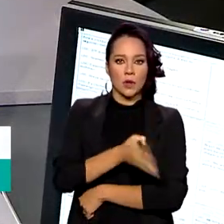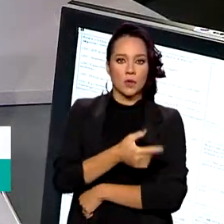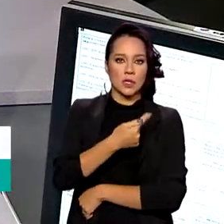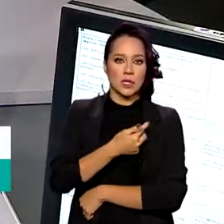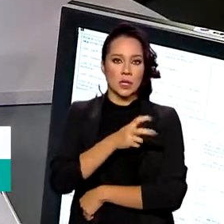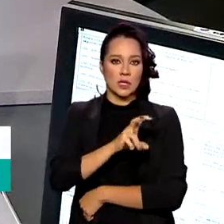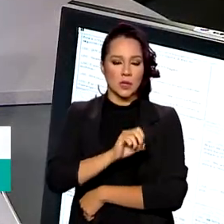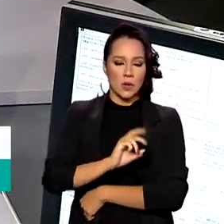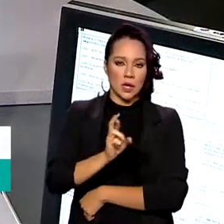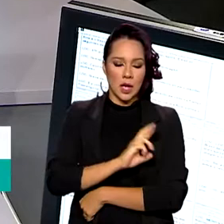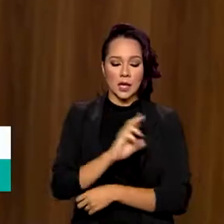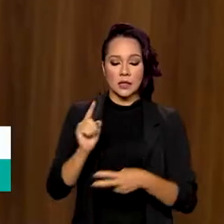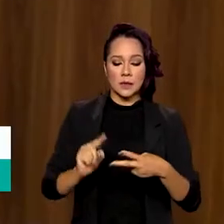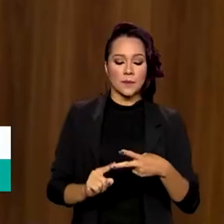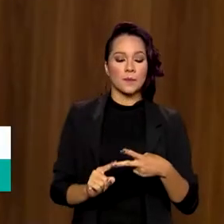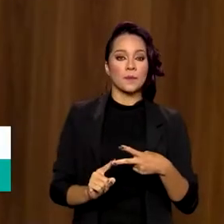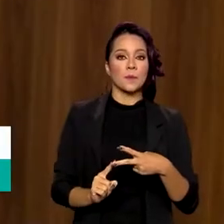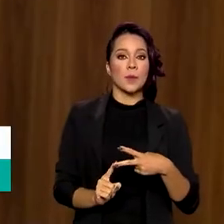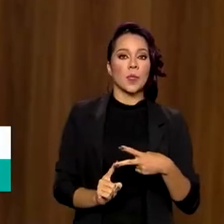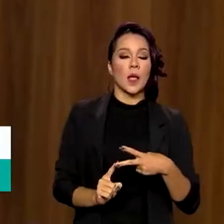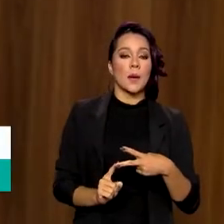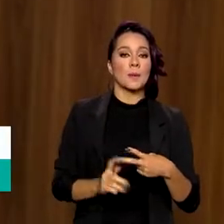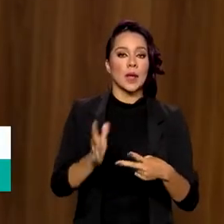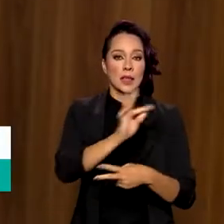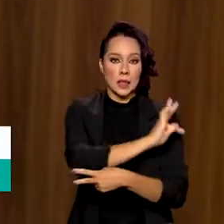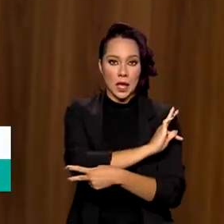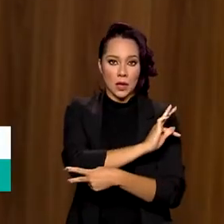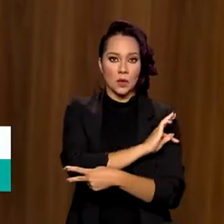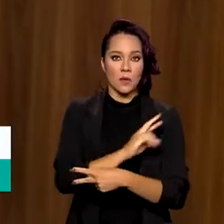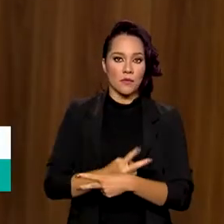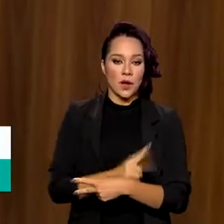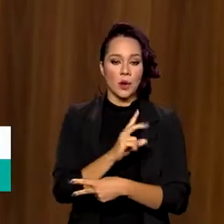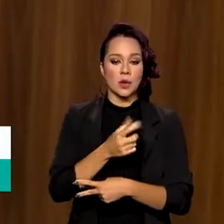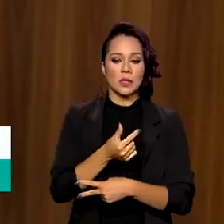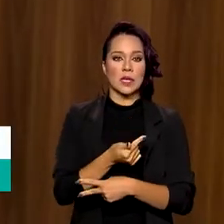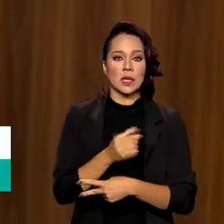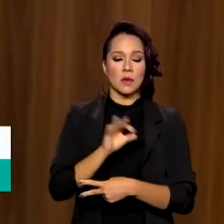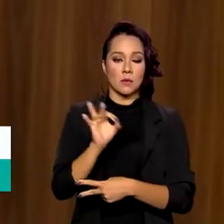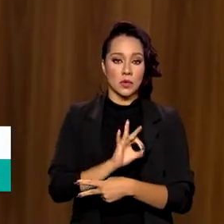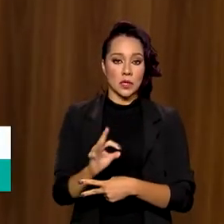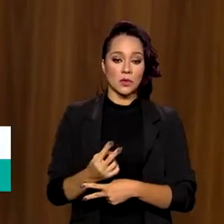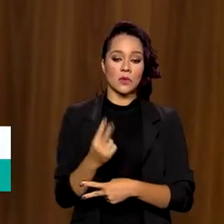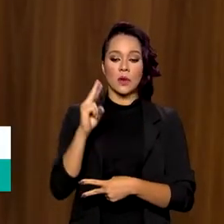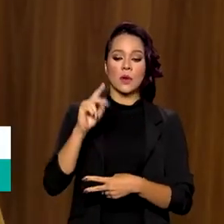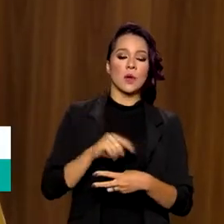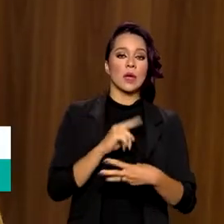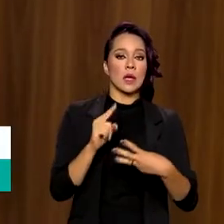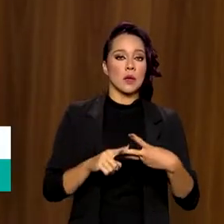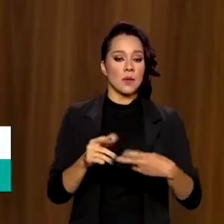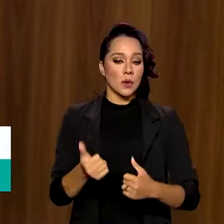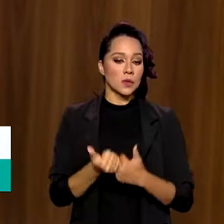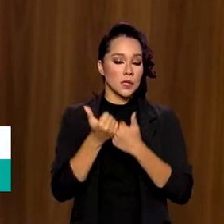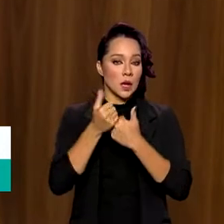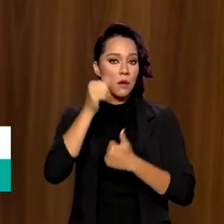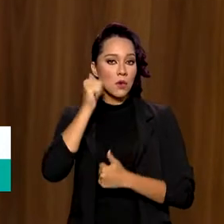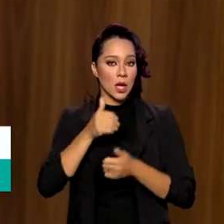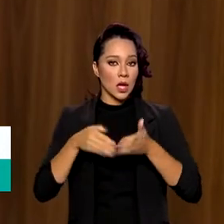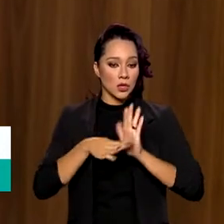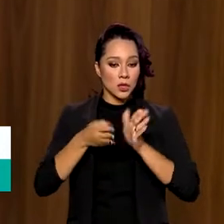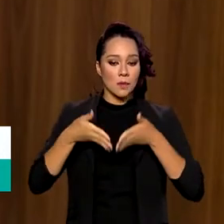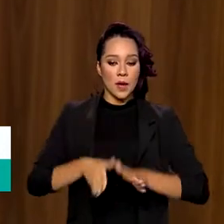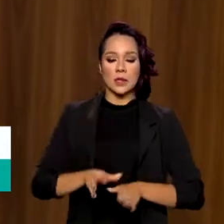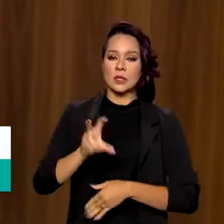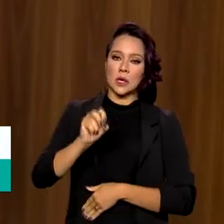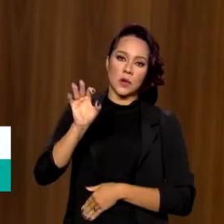4.750 para a técnicos esse valor 70% desse valor e para auxiliares e parteiras